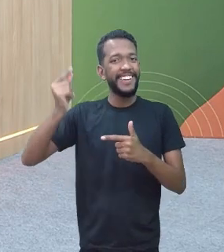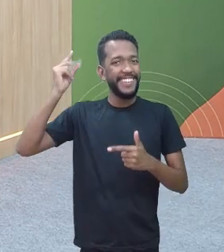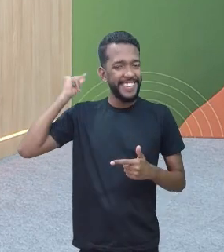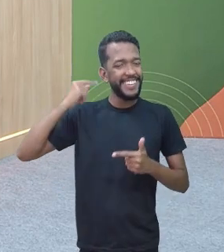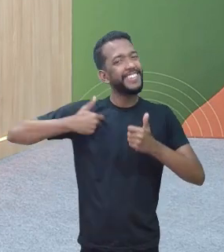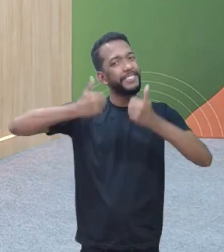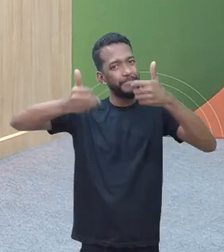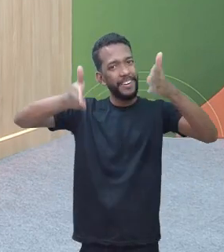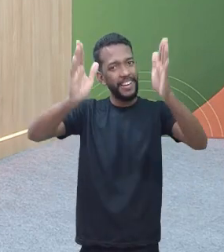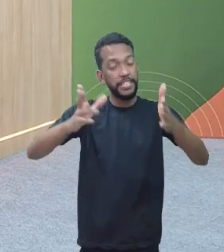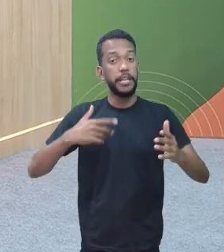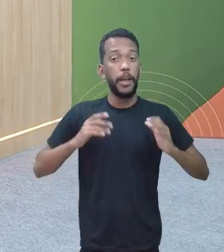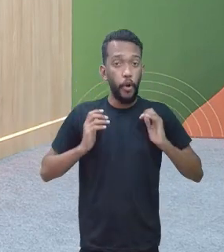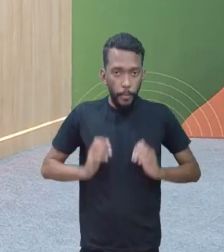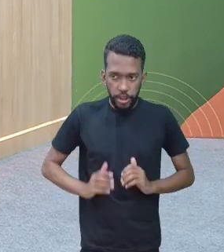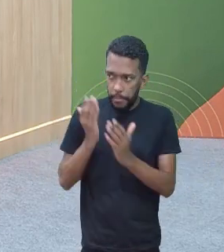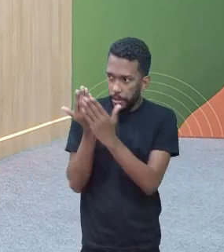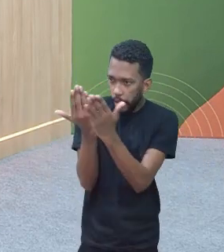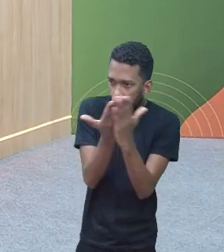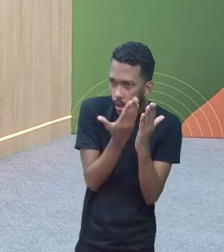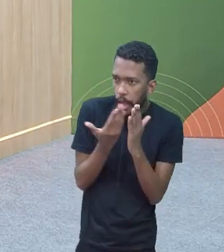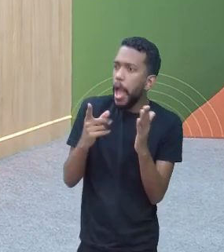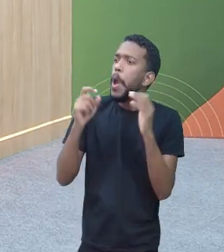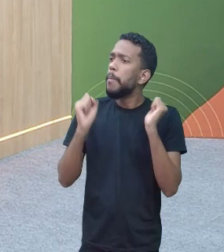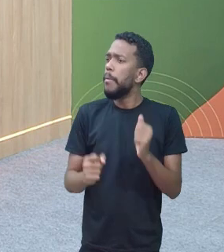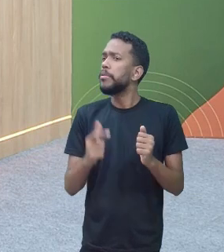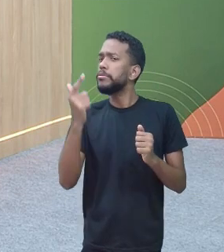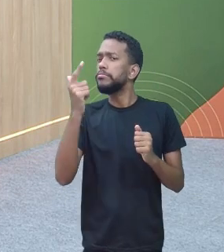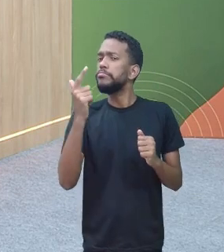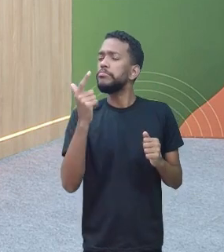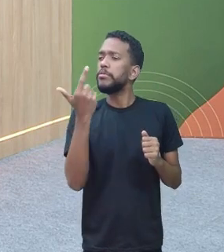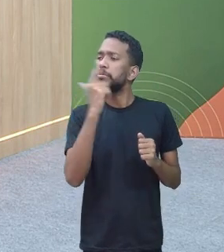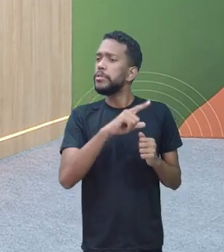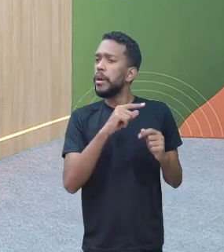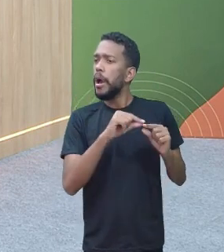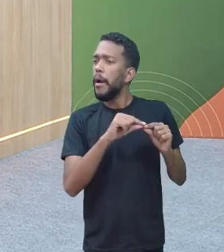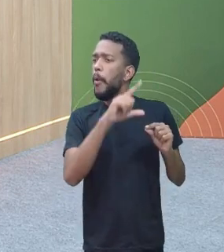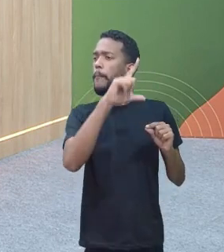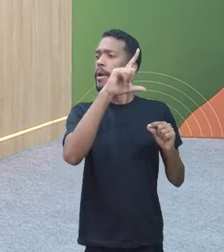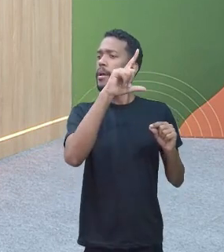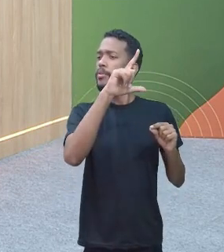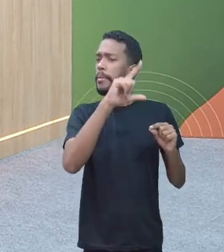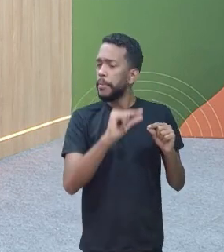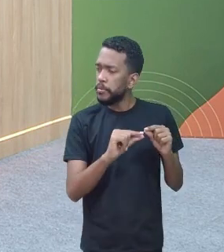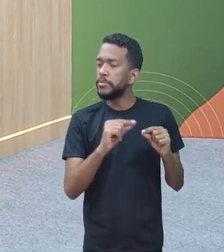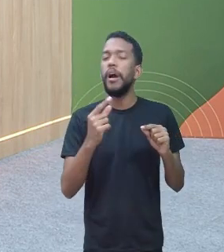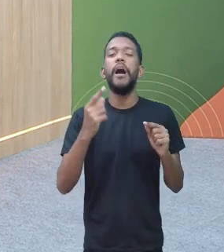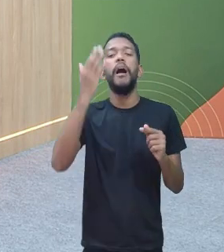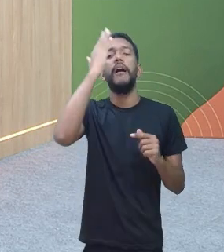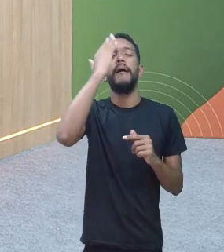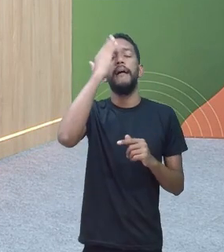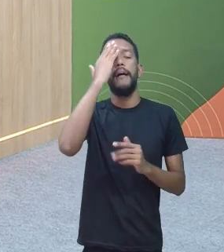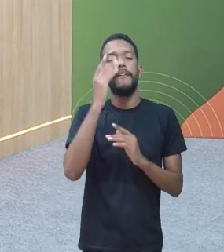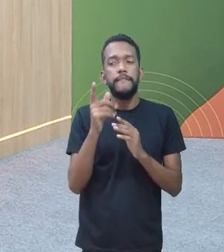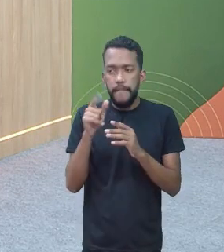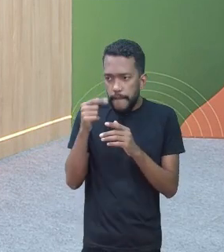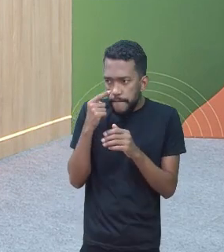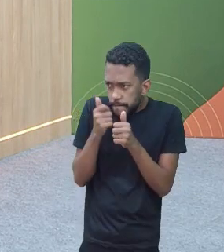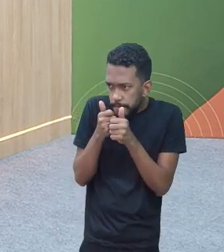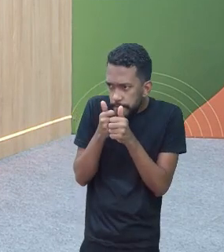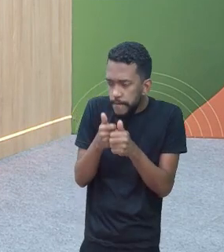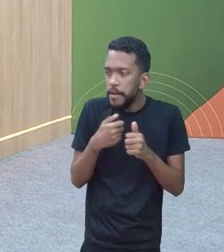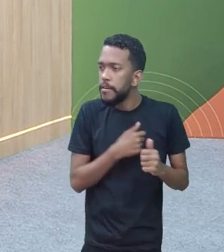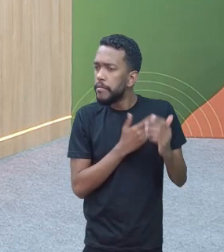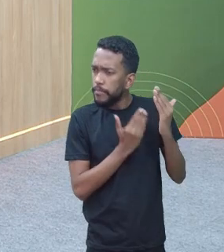eu estudo o comportamento e posso prever um aumento, uma diminuição, e aí eu vou acompanhando se a previsão que